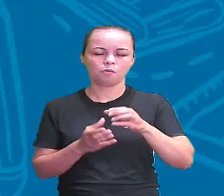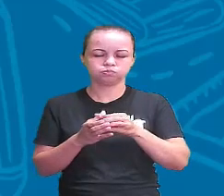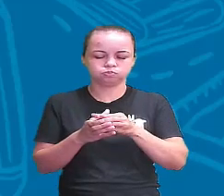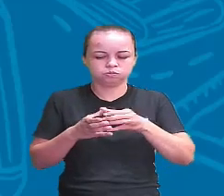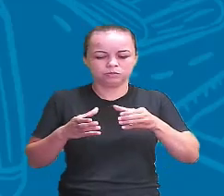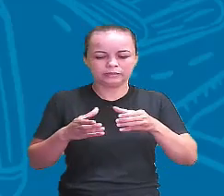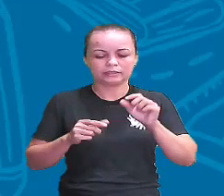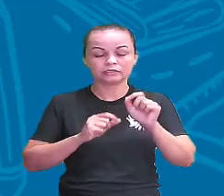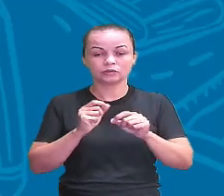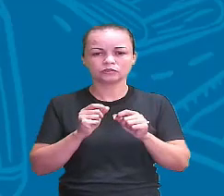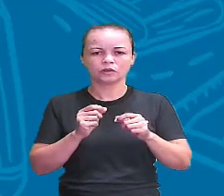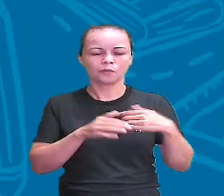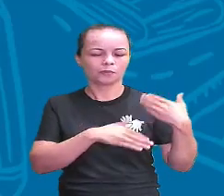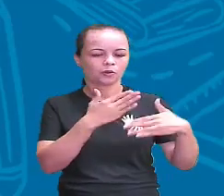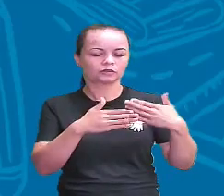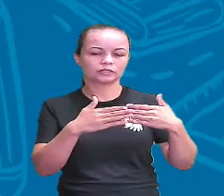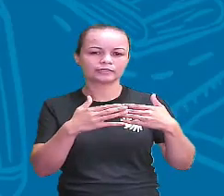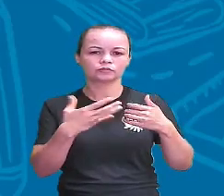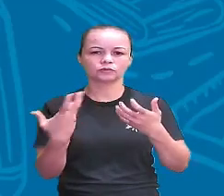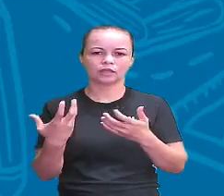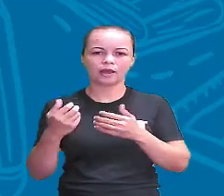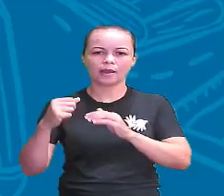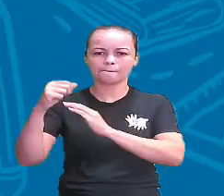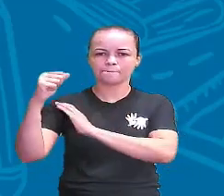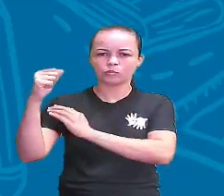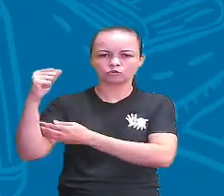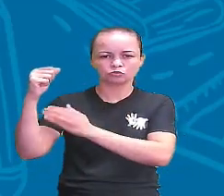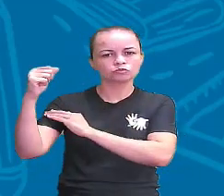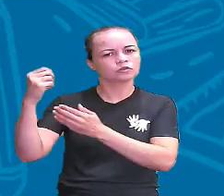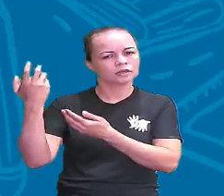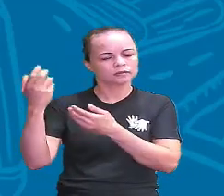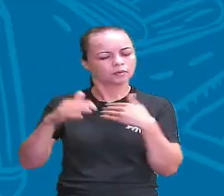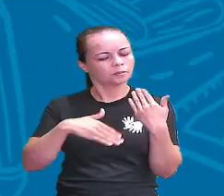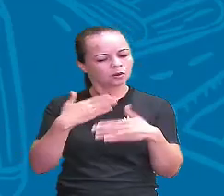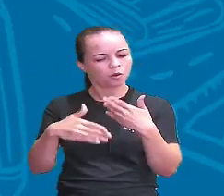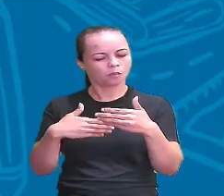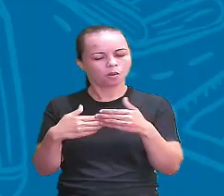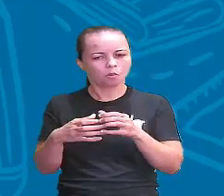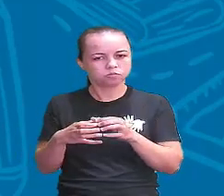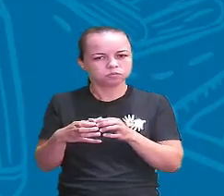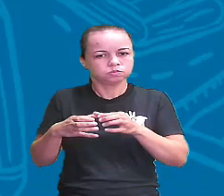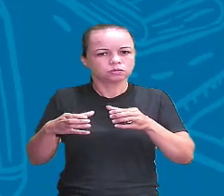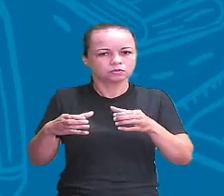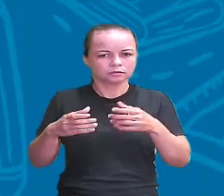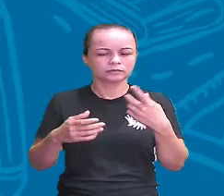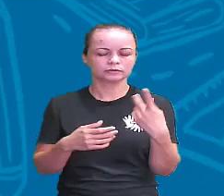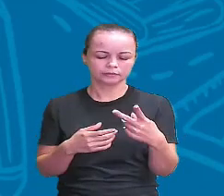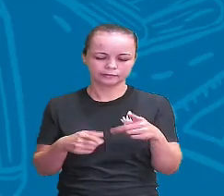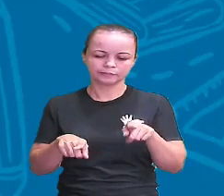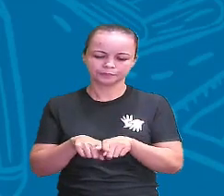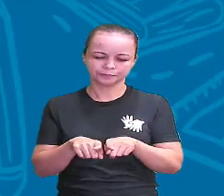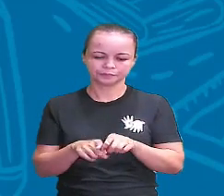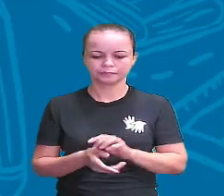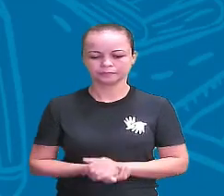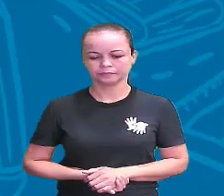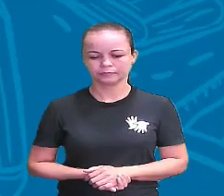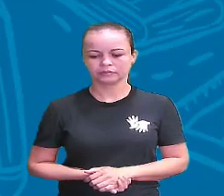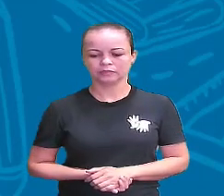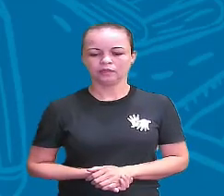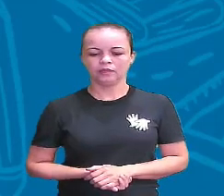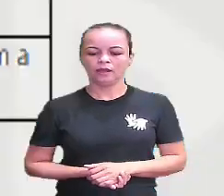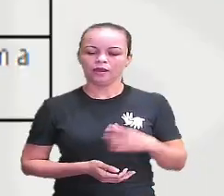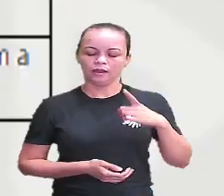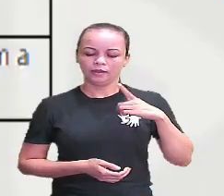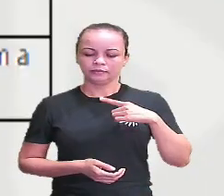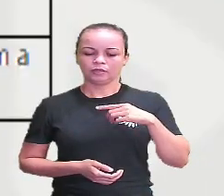Através do quê? Do processo da musculação. Musculação promove essa produção de ácido lático também. E aí, ó, o